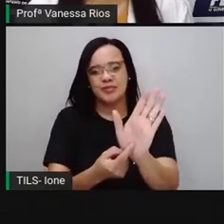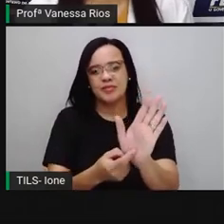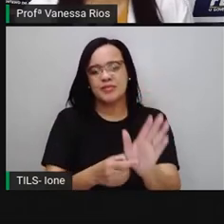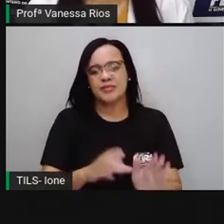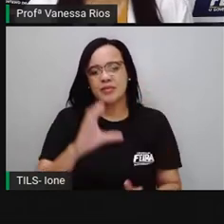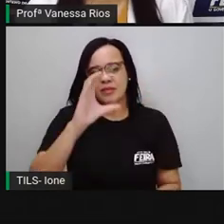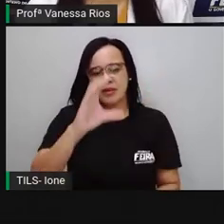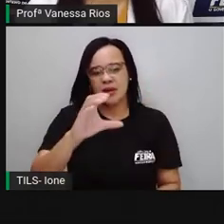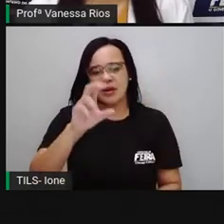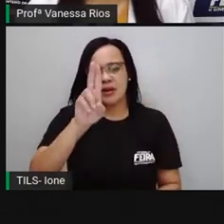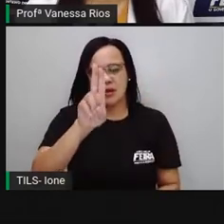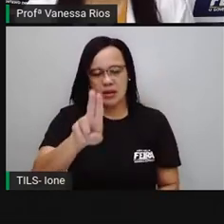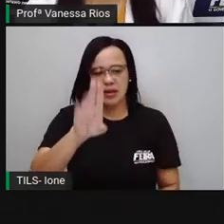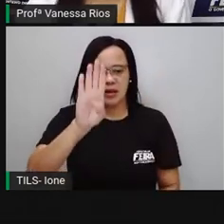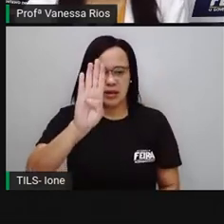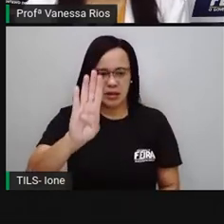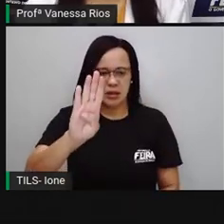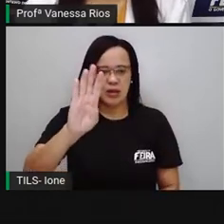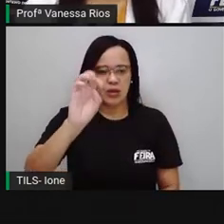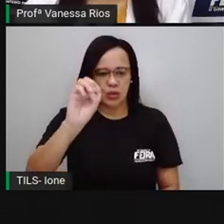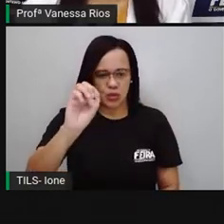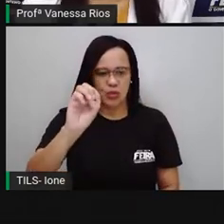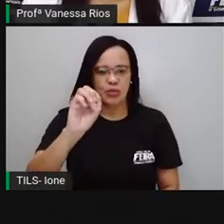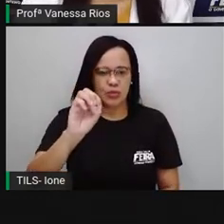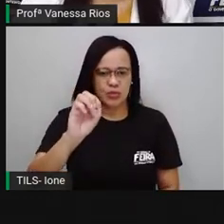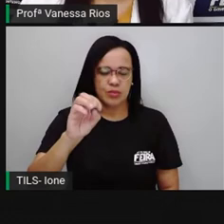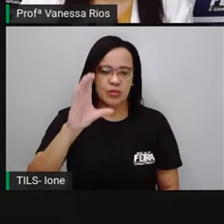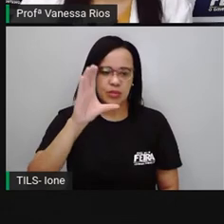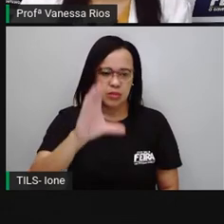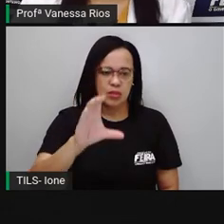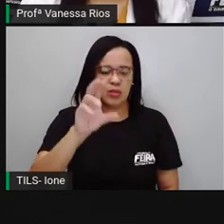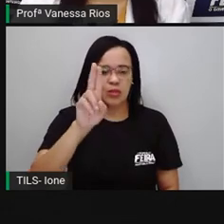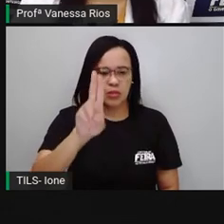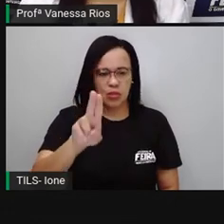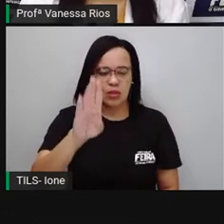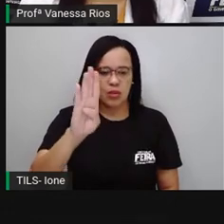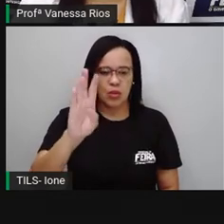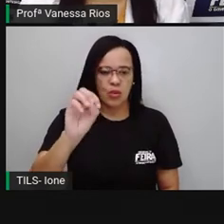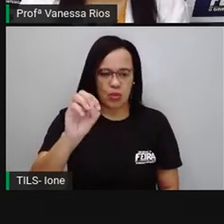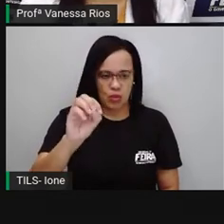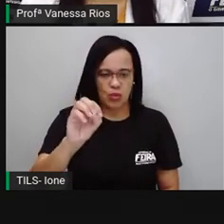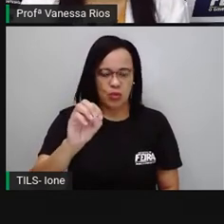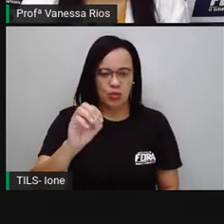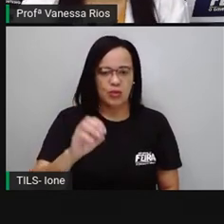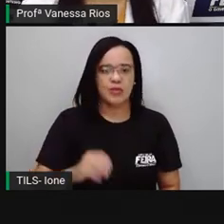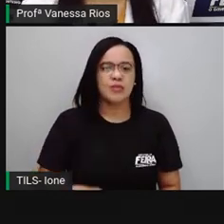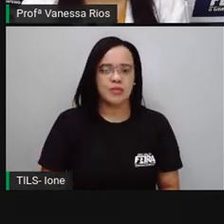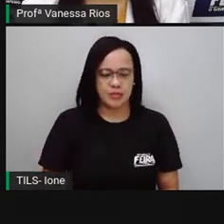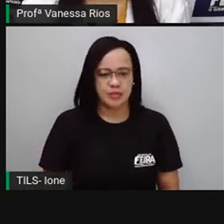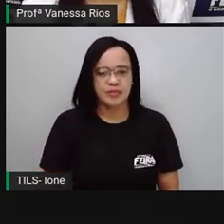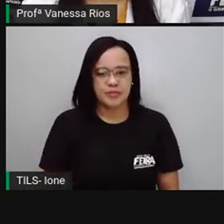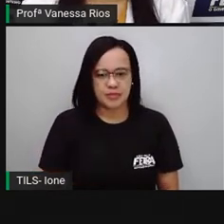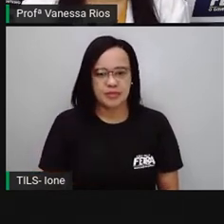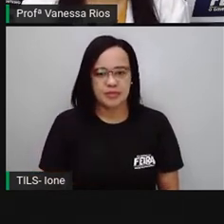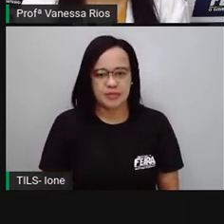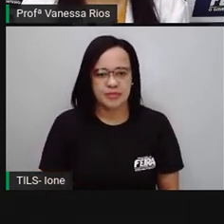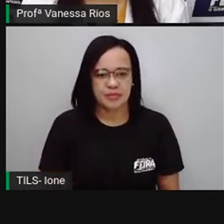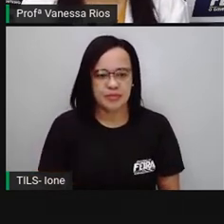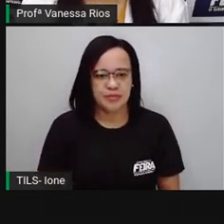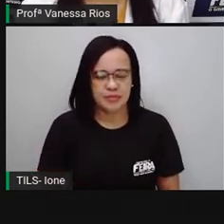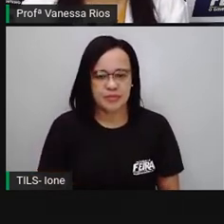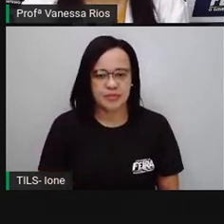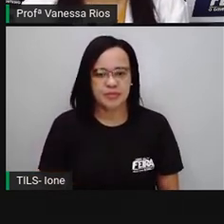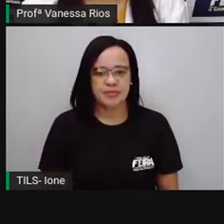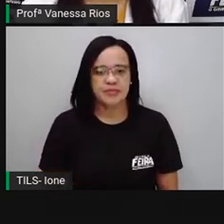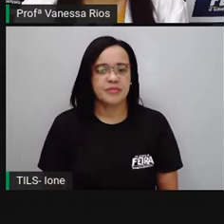aí todo esse processo, né, do cubo, tanto o cubo fechado, né, quanto o cubo aquele aberto. E aí